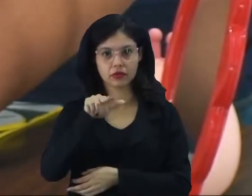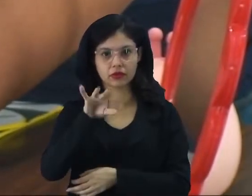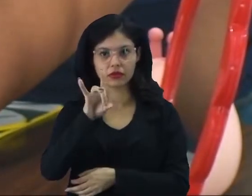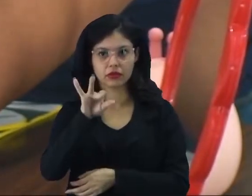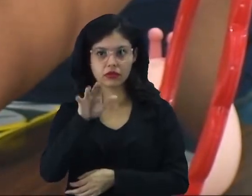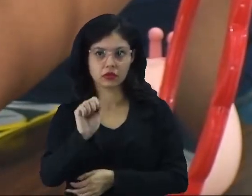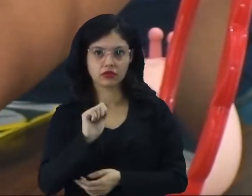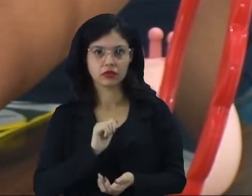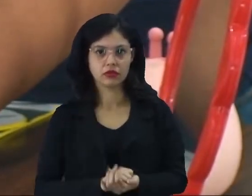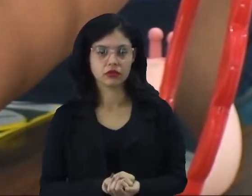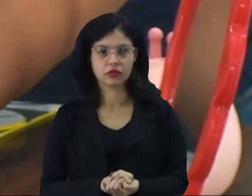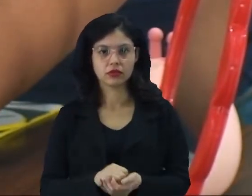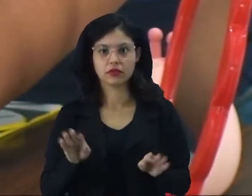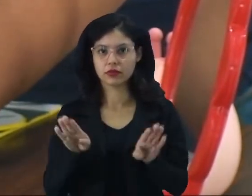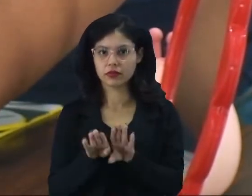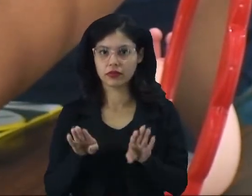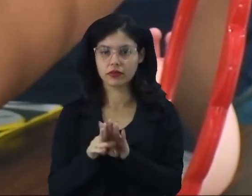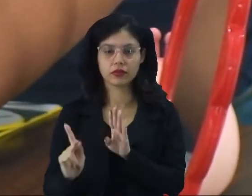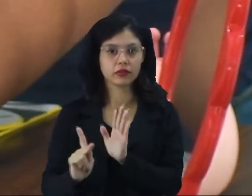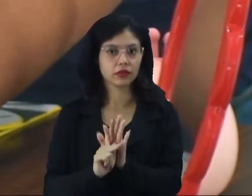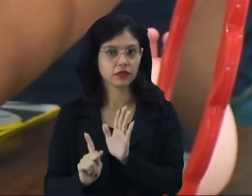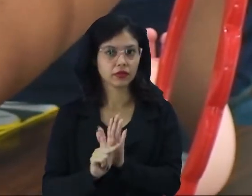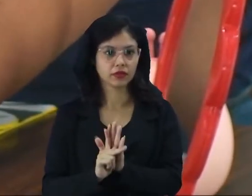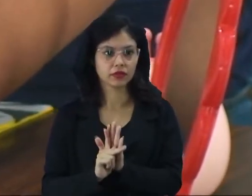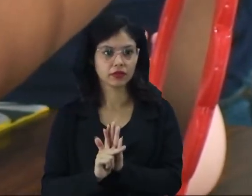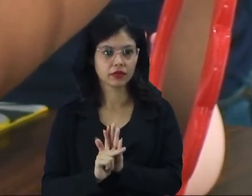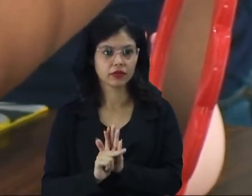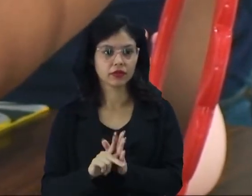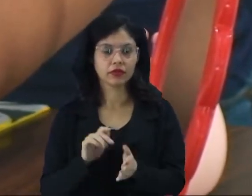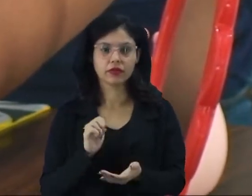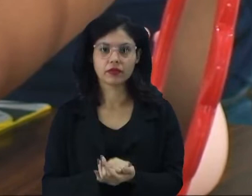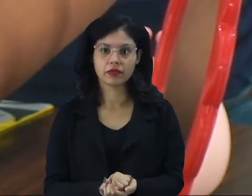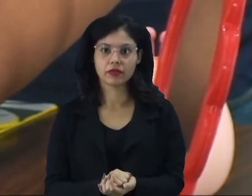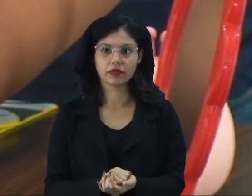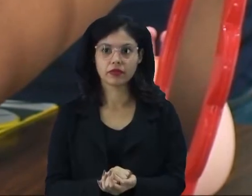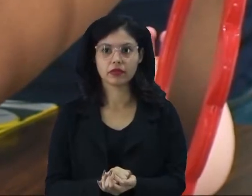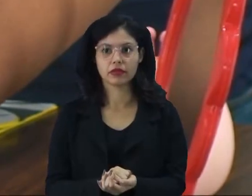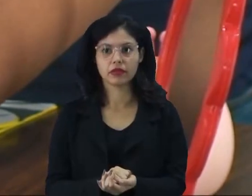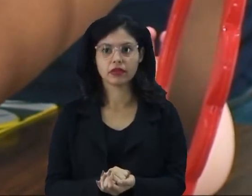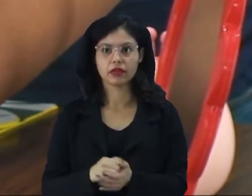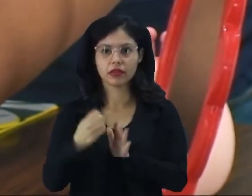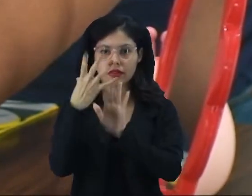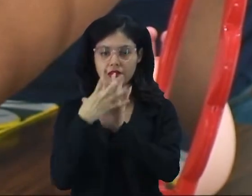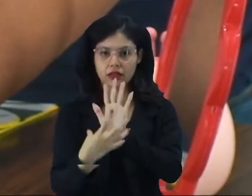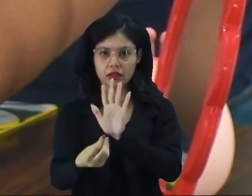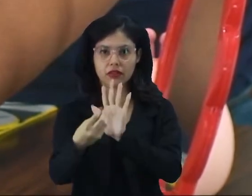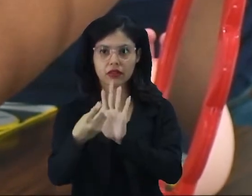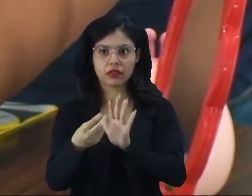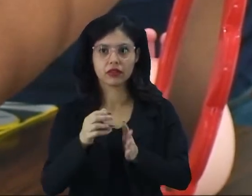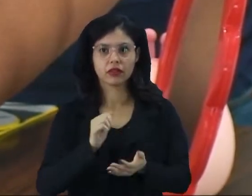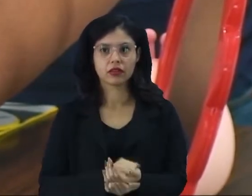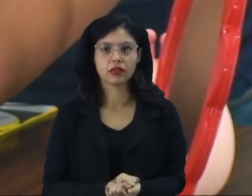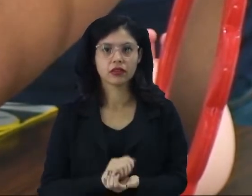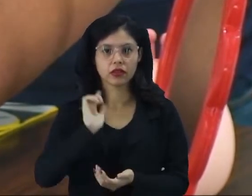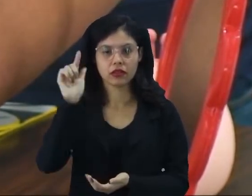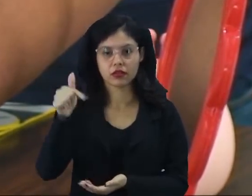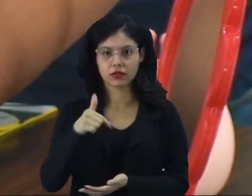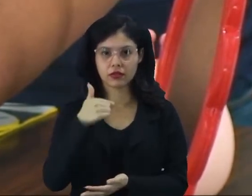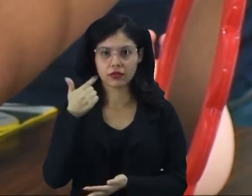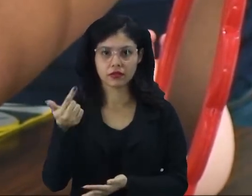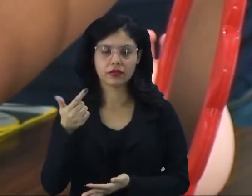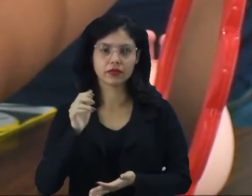luminoso, ele possui luz própria e ele, reflete essa luz dele para